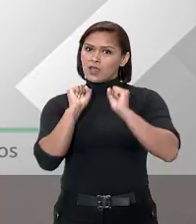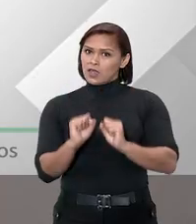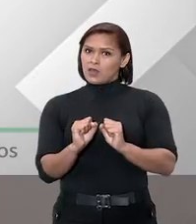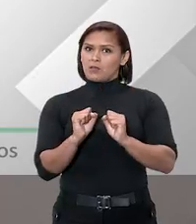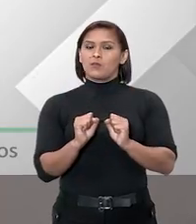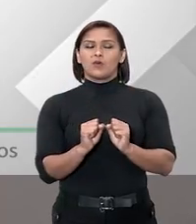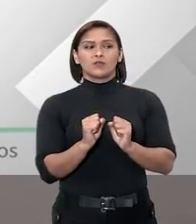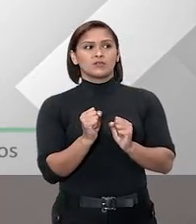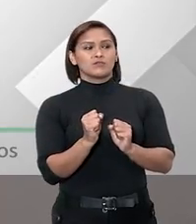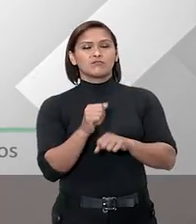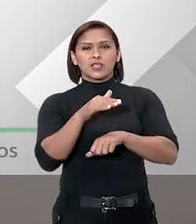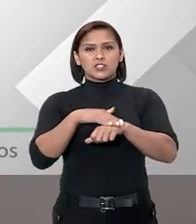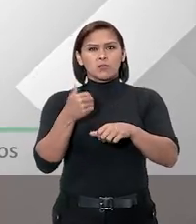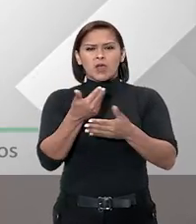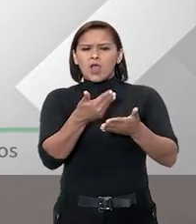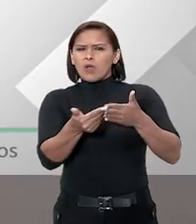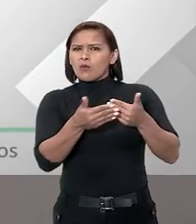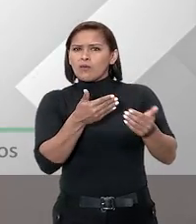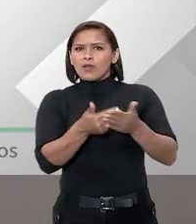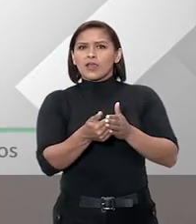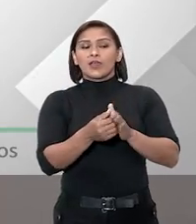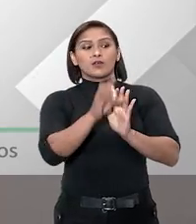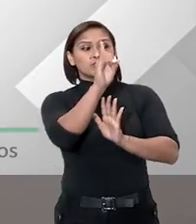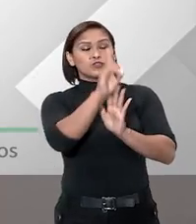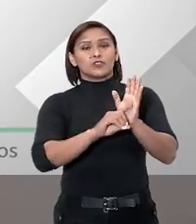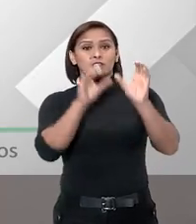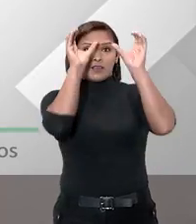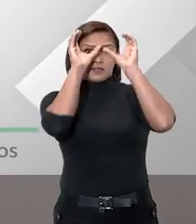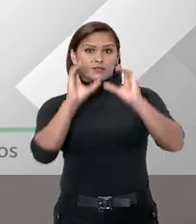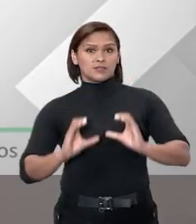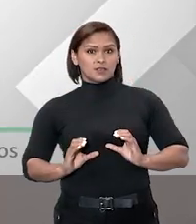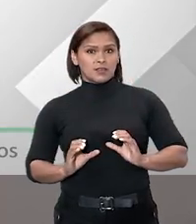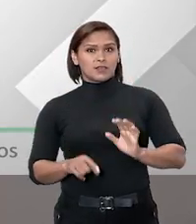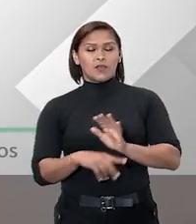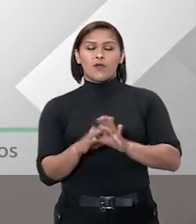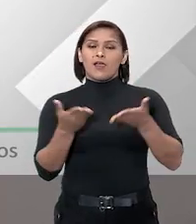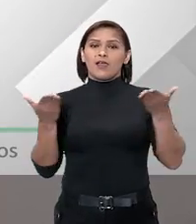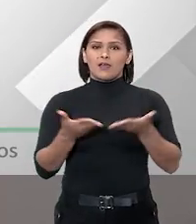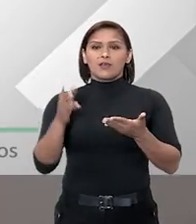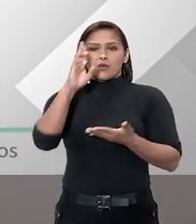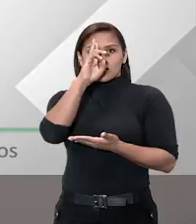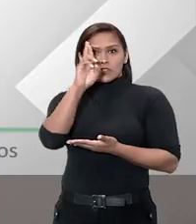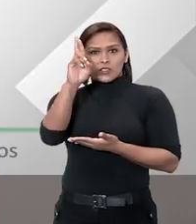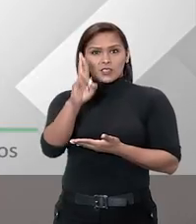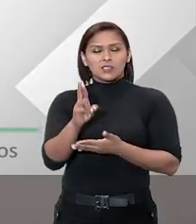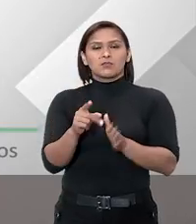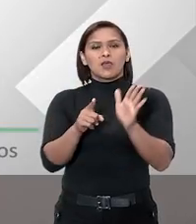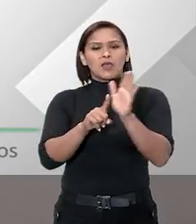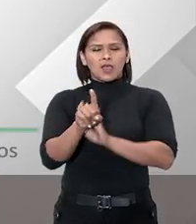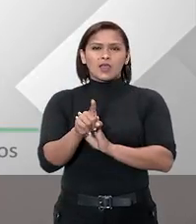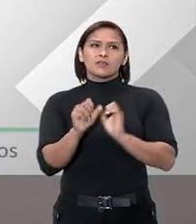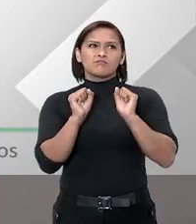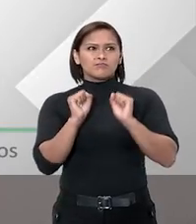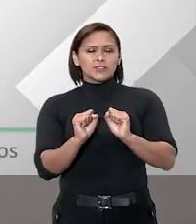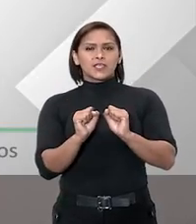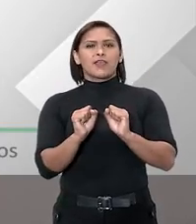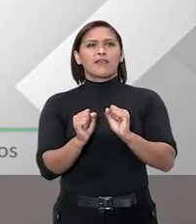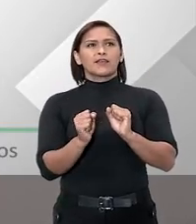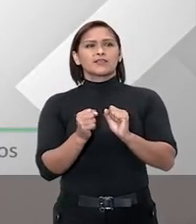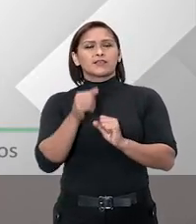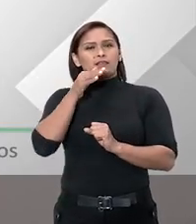ser acionada a qualquer momento, porque é um direito do cidadão. No que diz respeito ao questionamento se